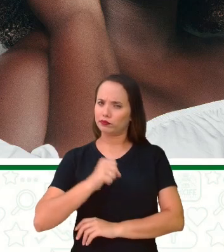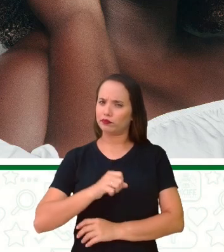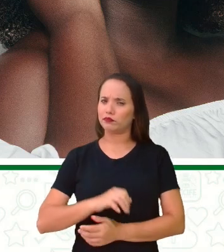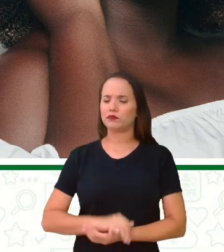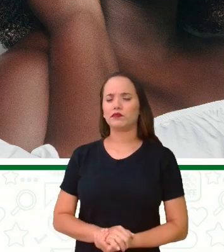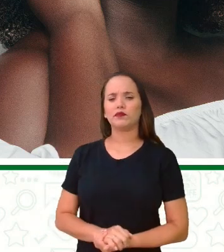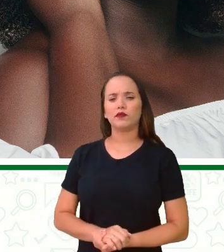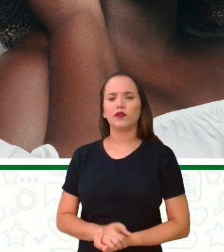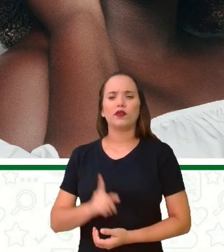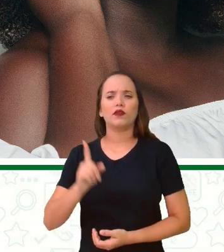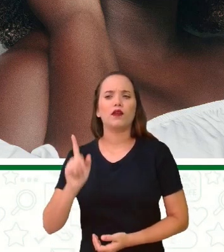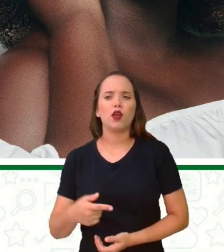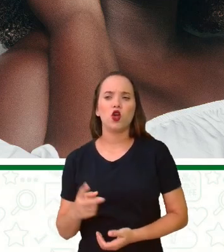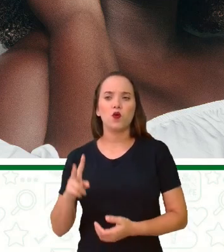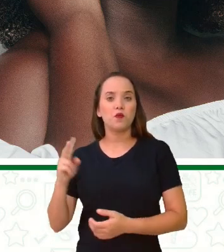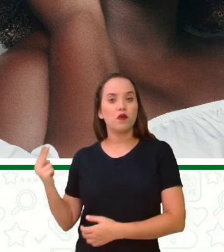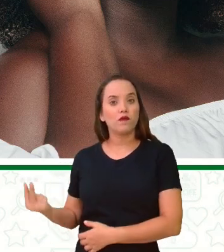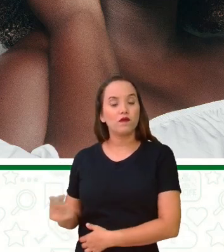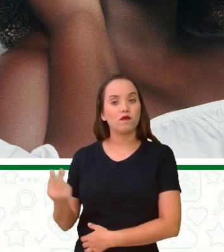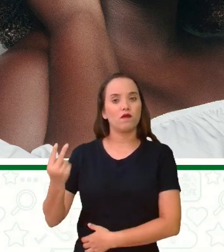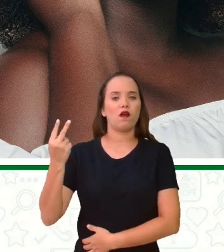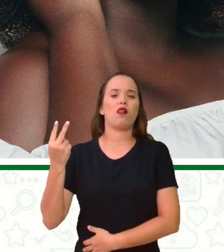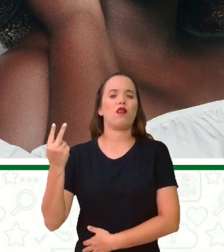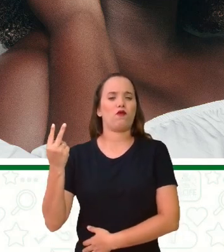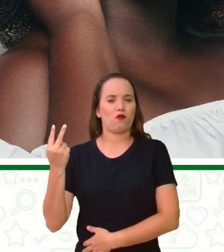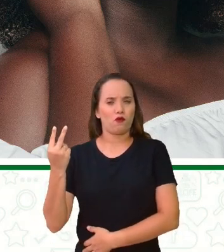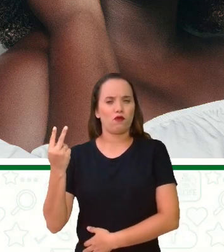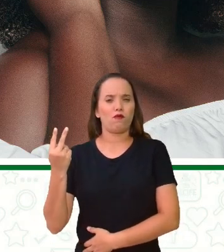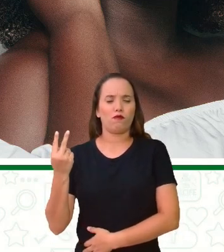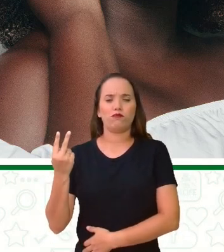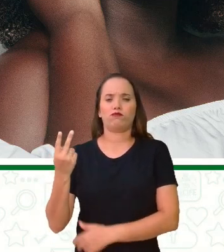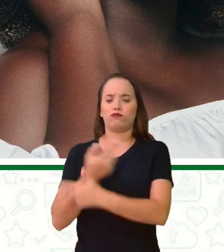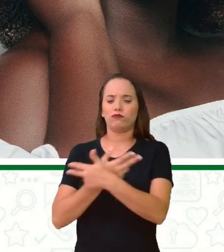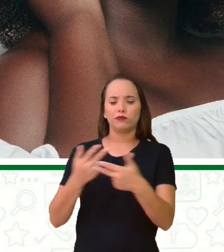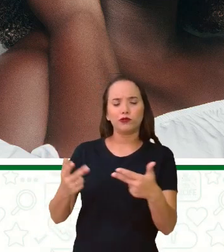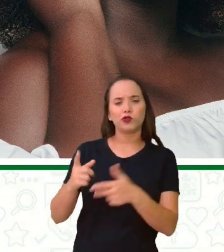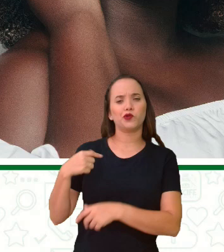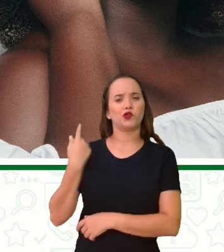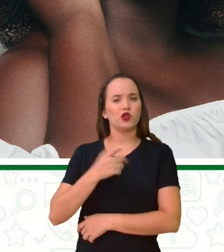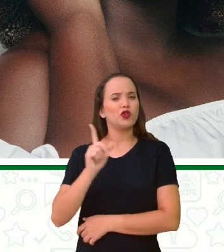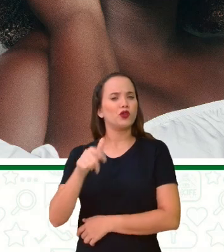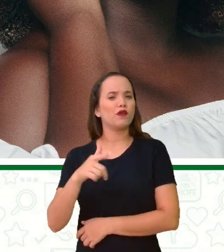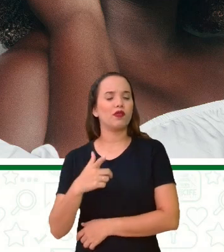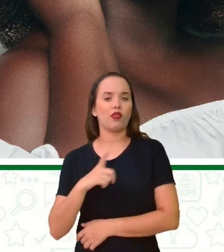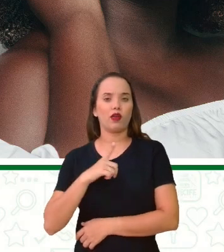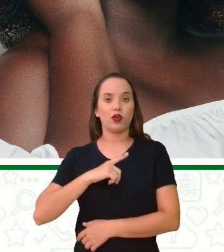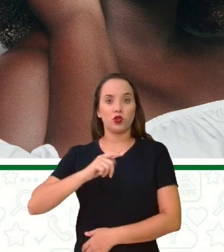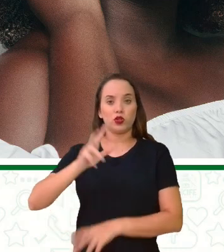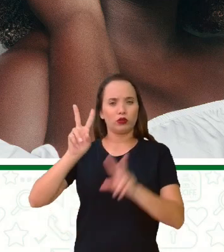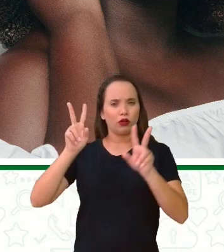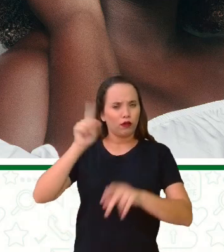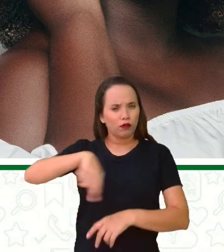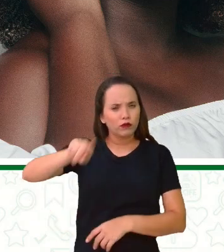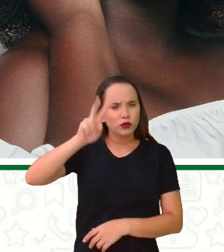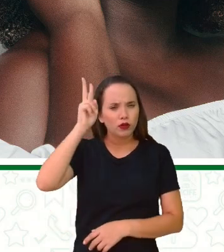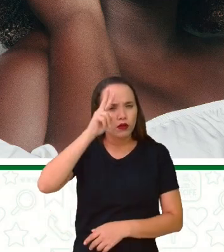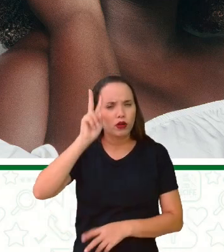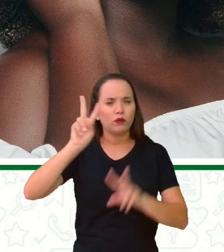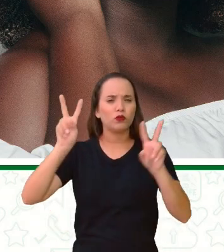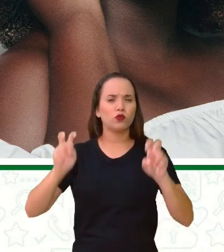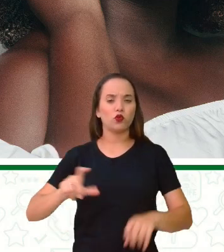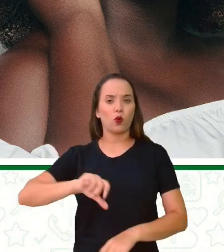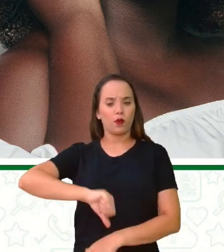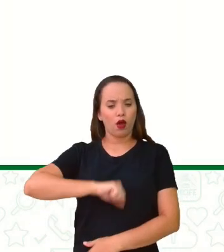o cumprimento, né? A valorização daquilo que a gente é. Lembra da autoestima que a gente falou no módulo 1? Pois